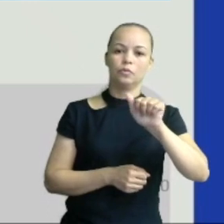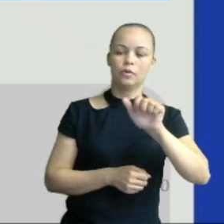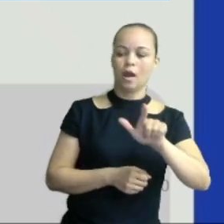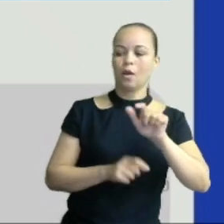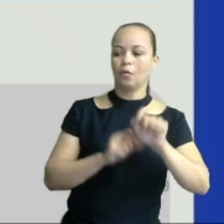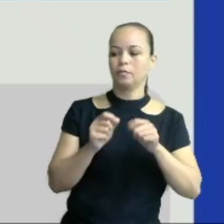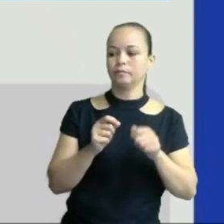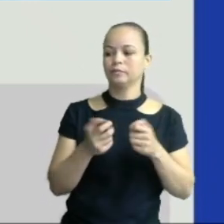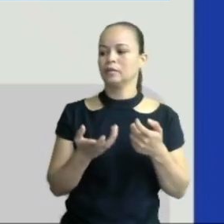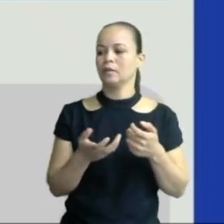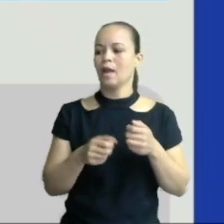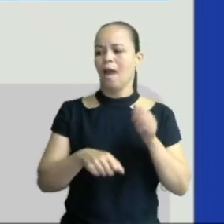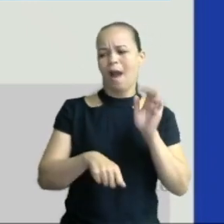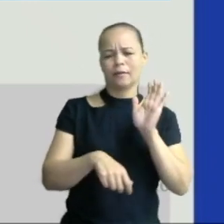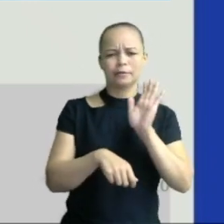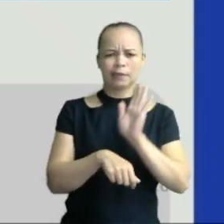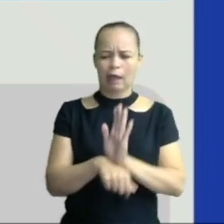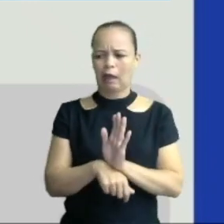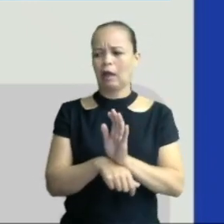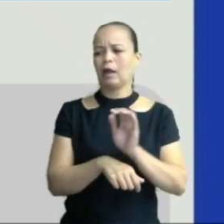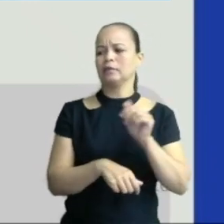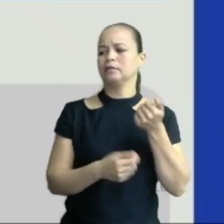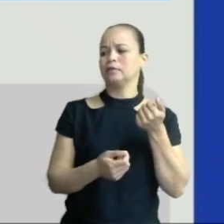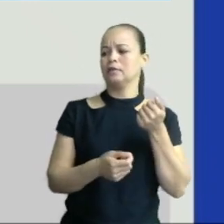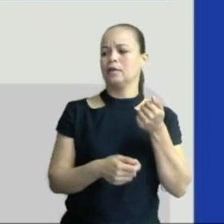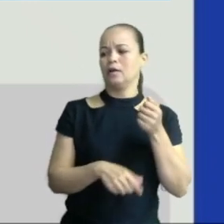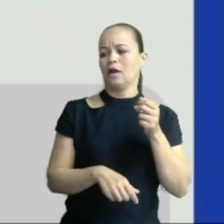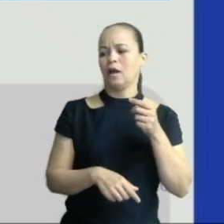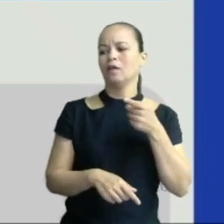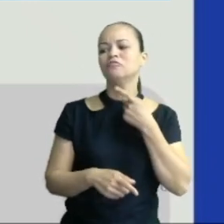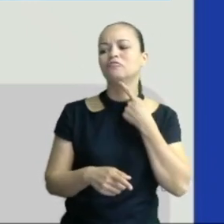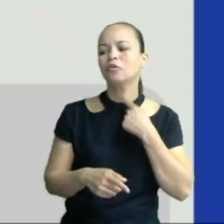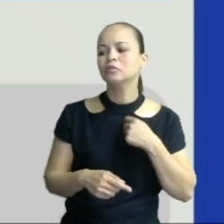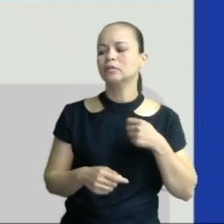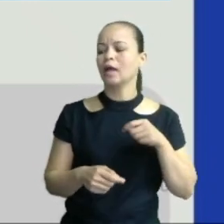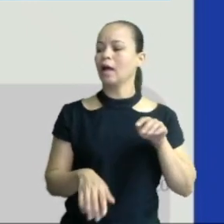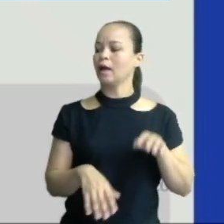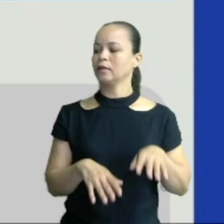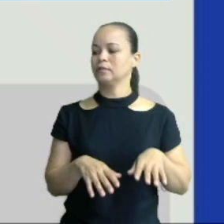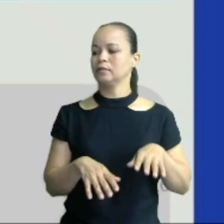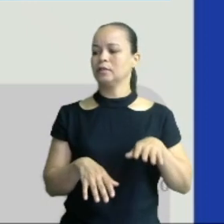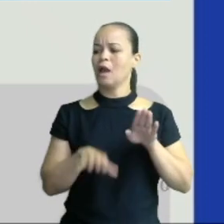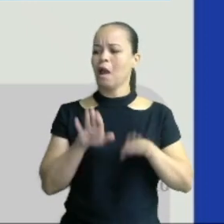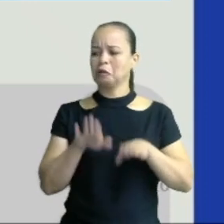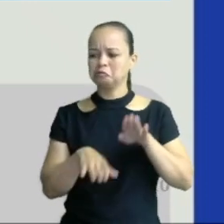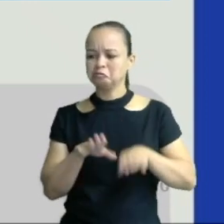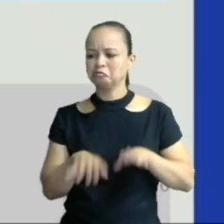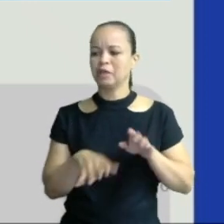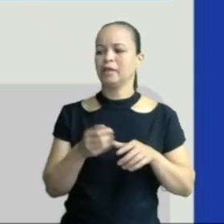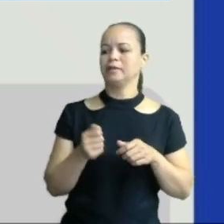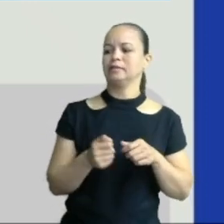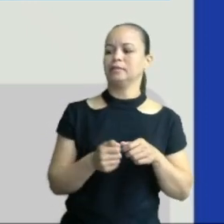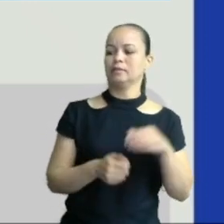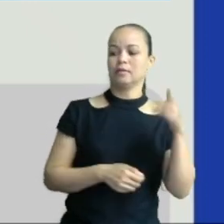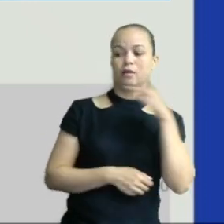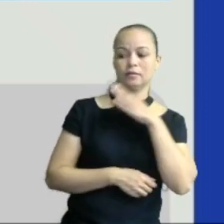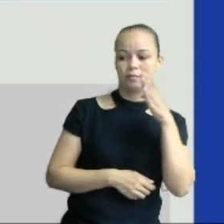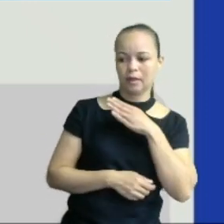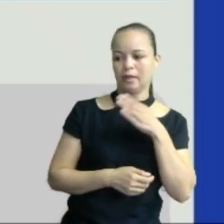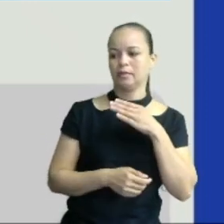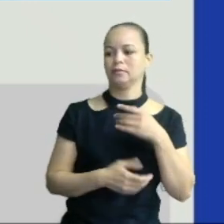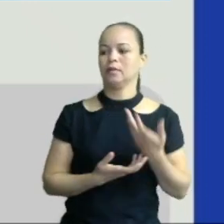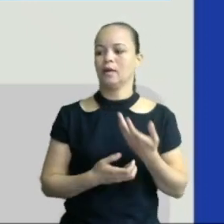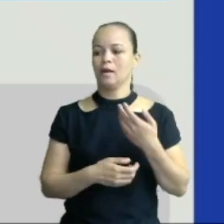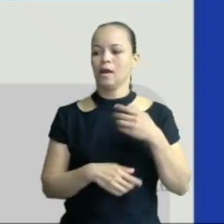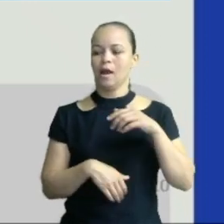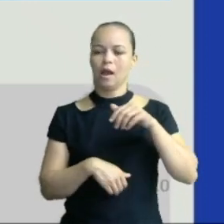pressas, às 4 horas. Quando acontecer isso, sempre esse a será